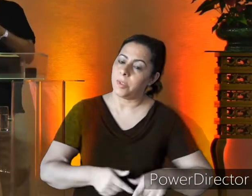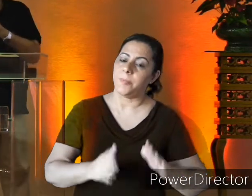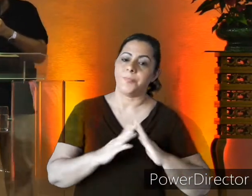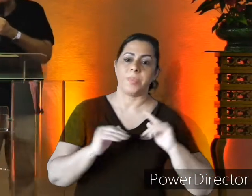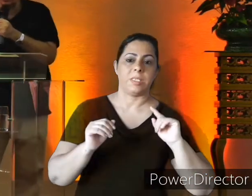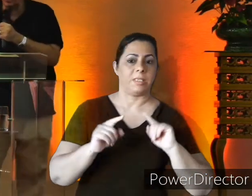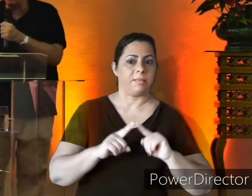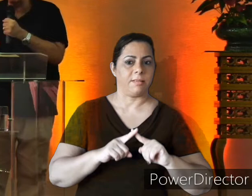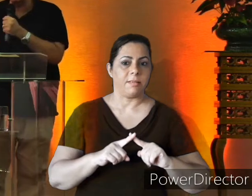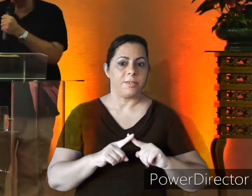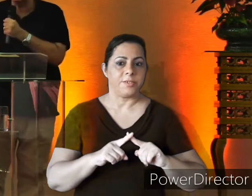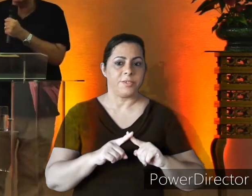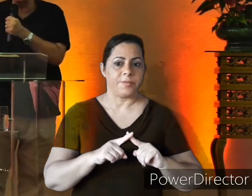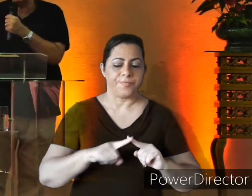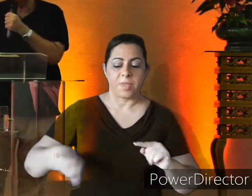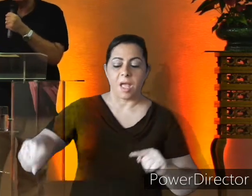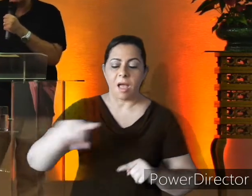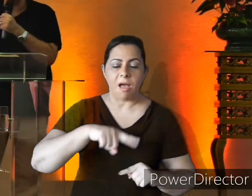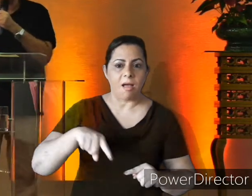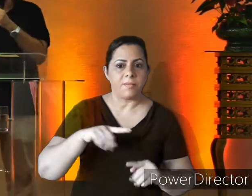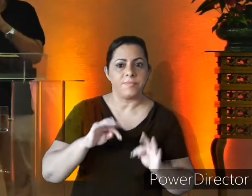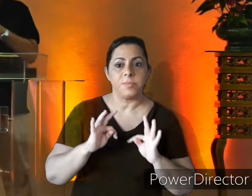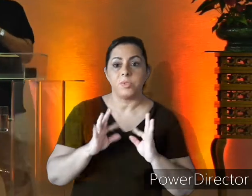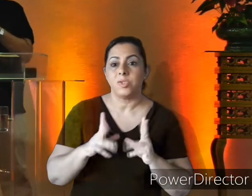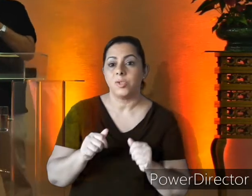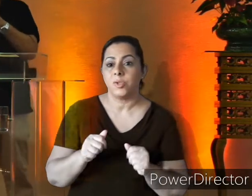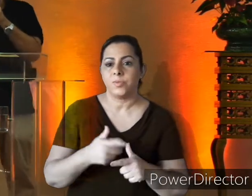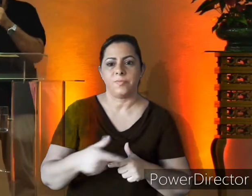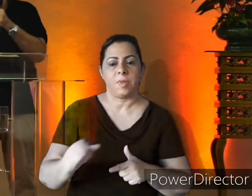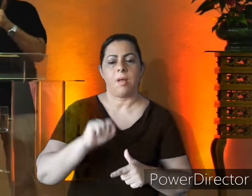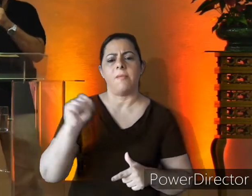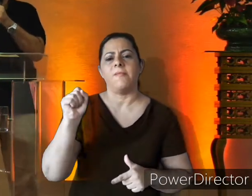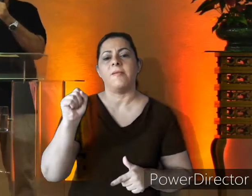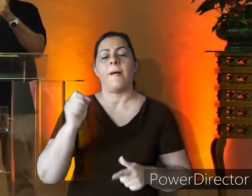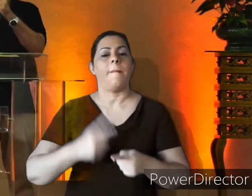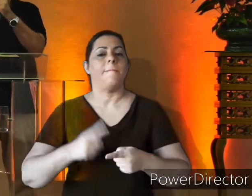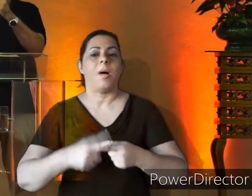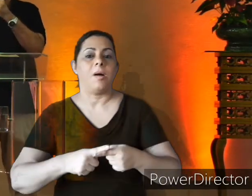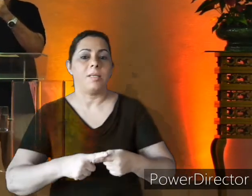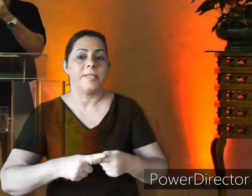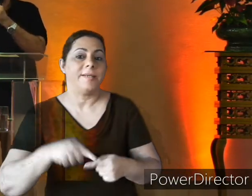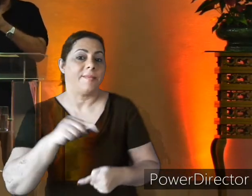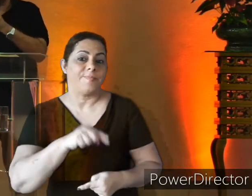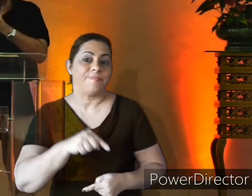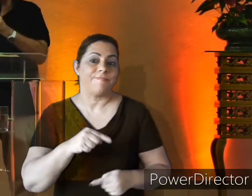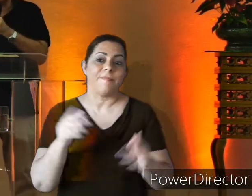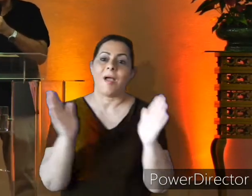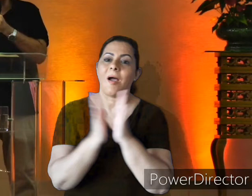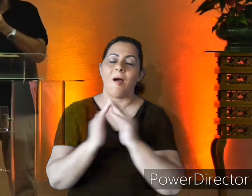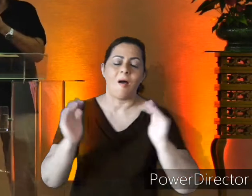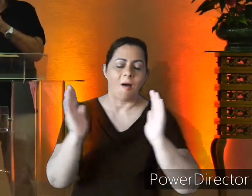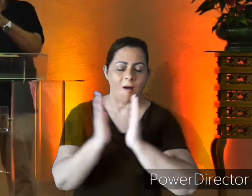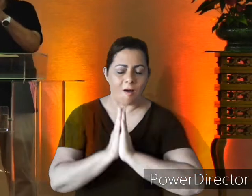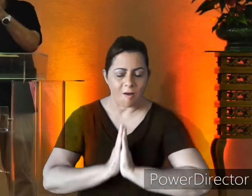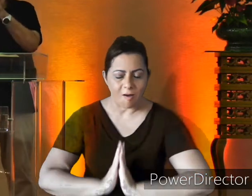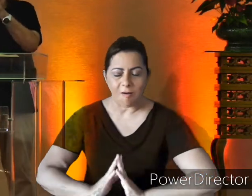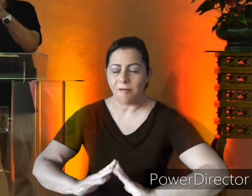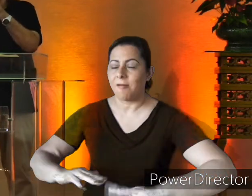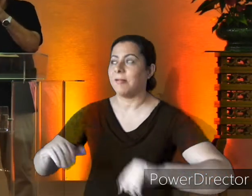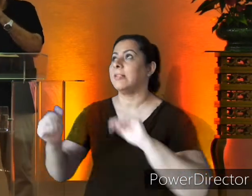louvor, sempre esteve presente a palavra de Deus. Contra a igreja que